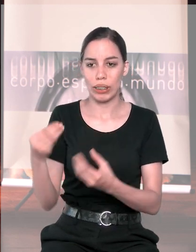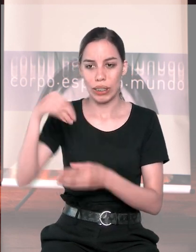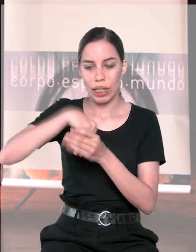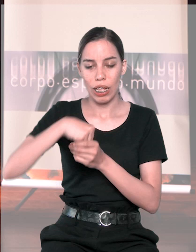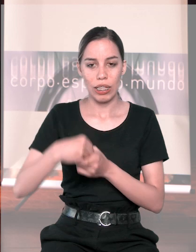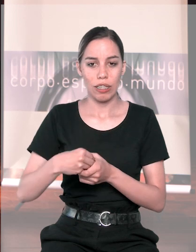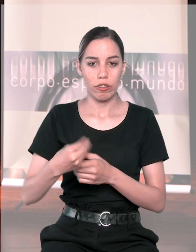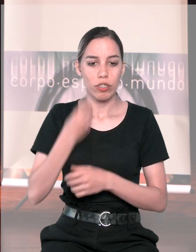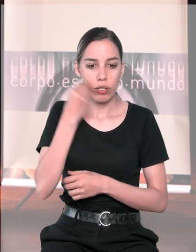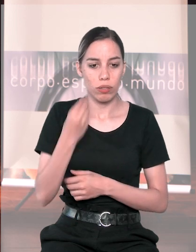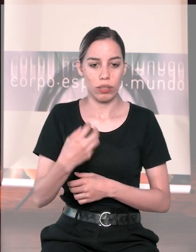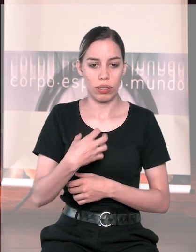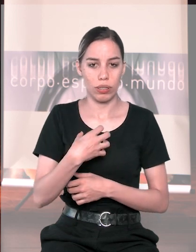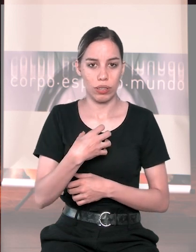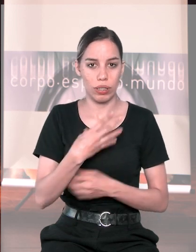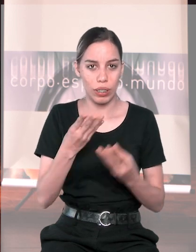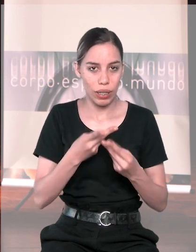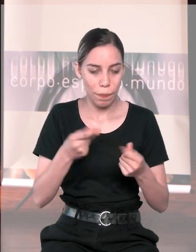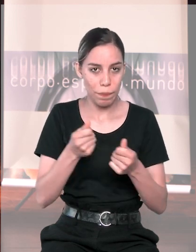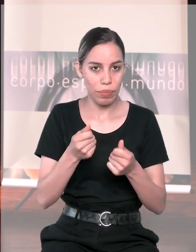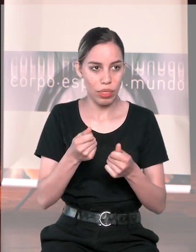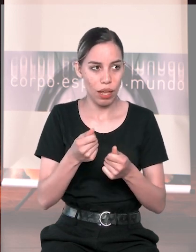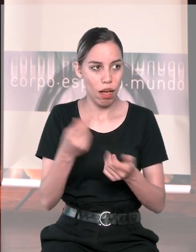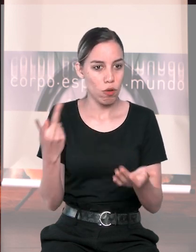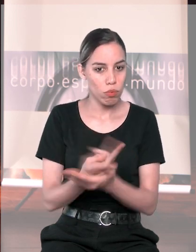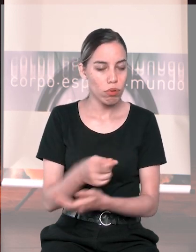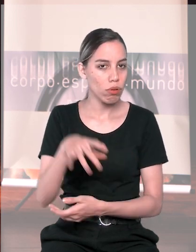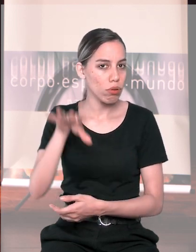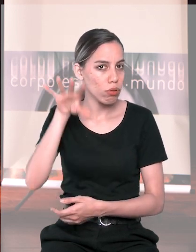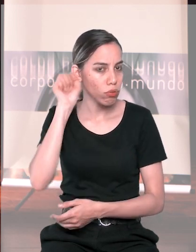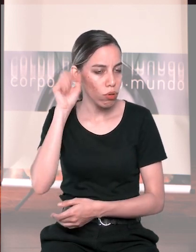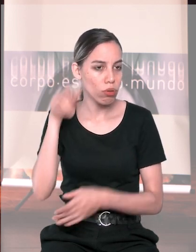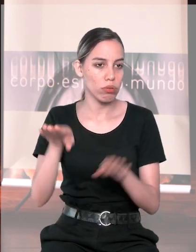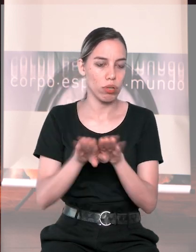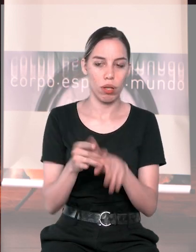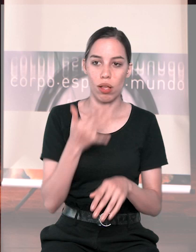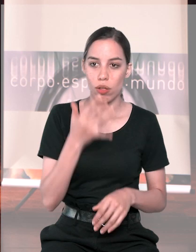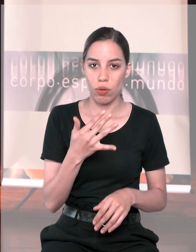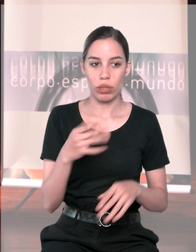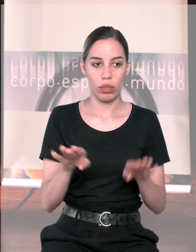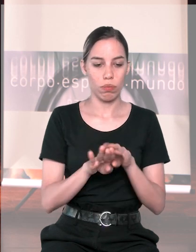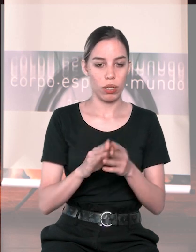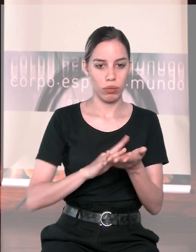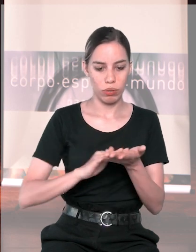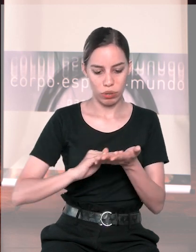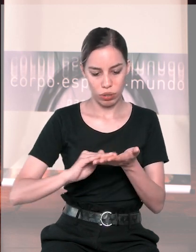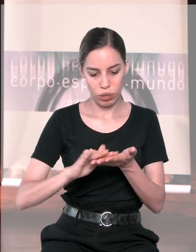que imaginem que isso acontece no som, isso acontece na cor, isso acontece na textura, isso